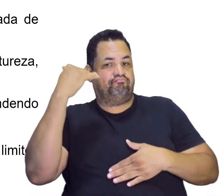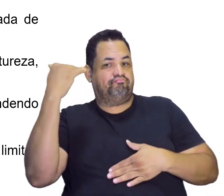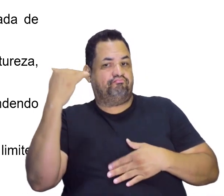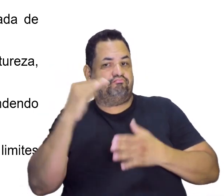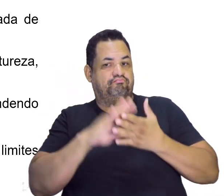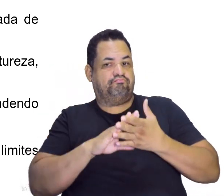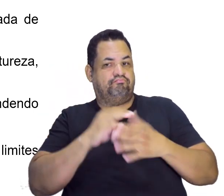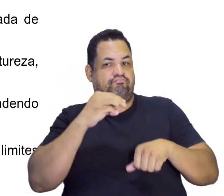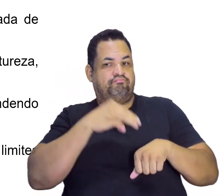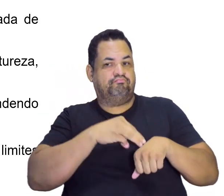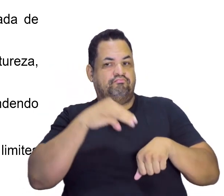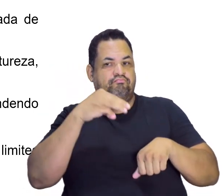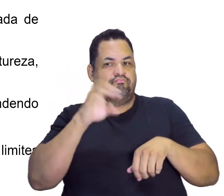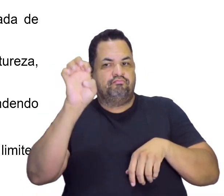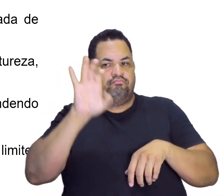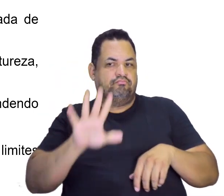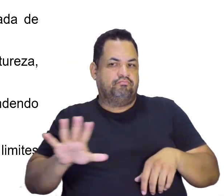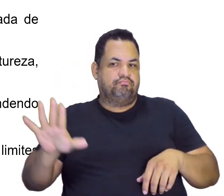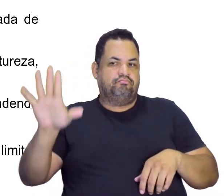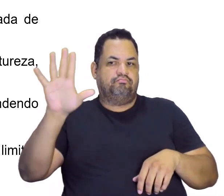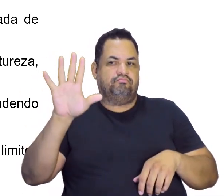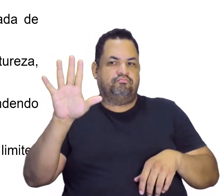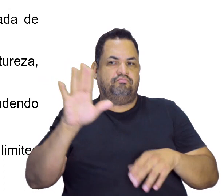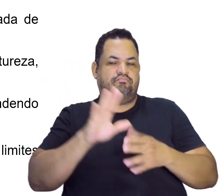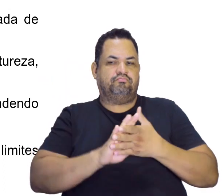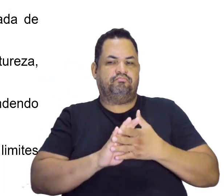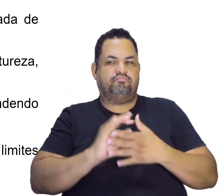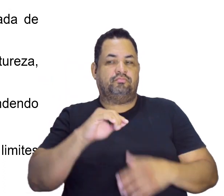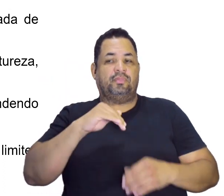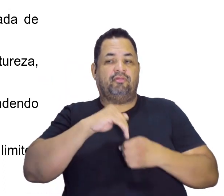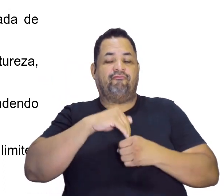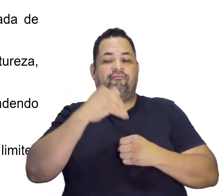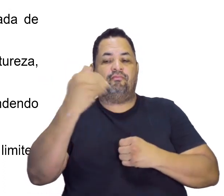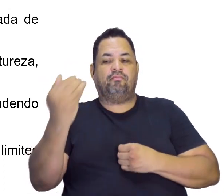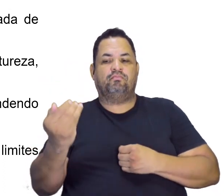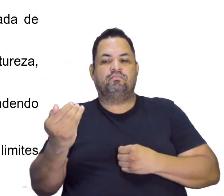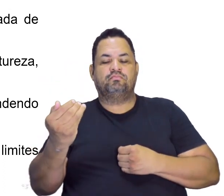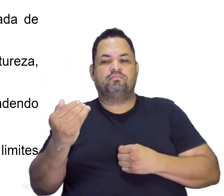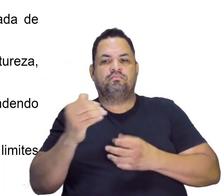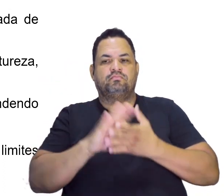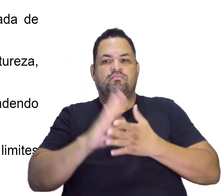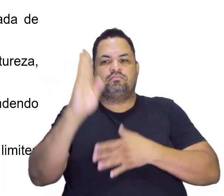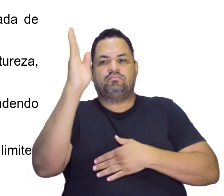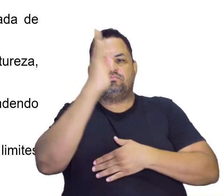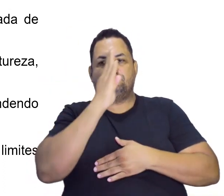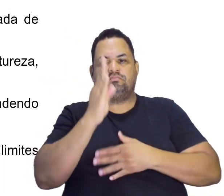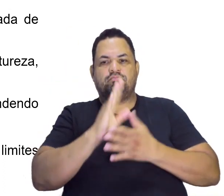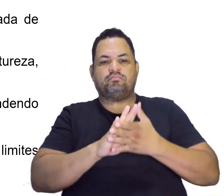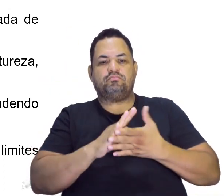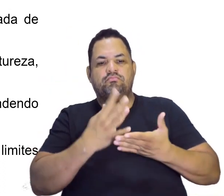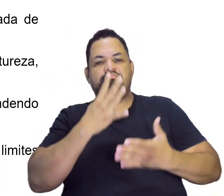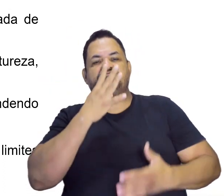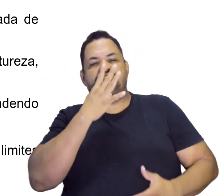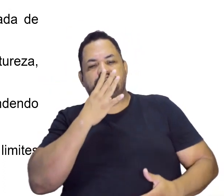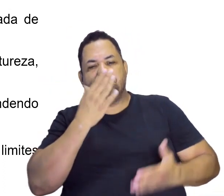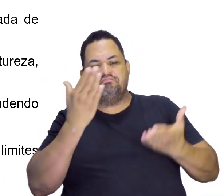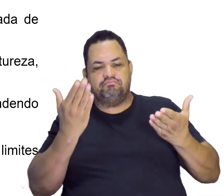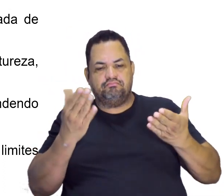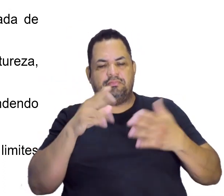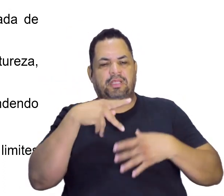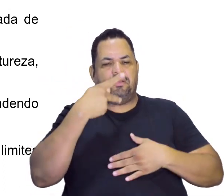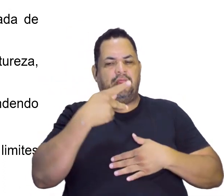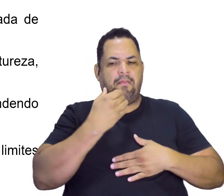Elogiada por seus mestres na Europa, então lá fora do Brasil ela foi elogiada,